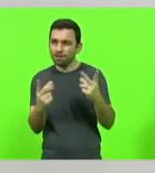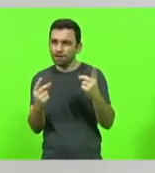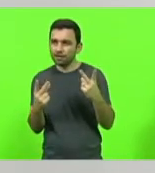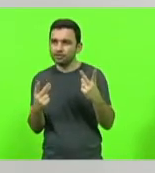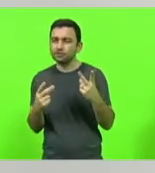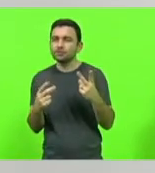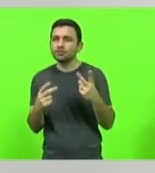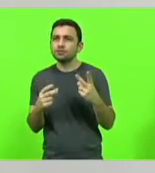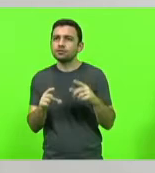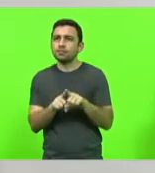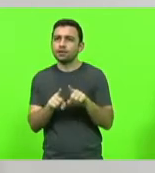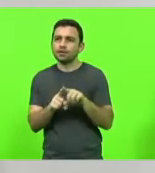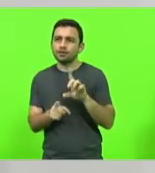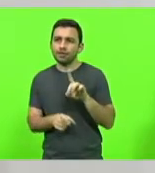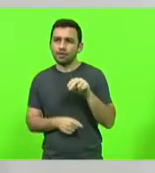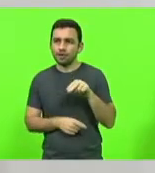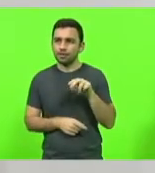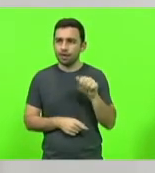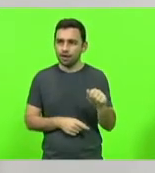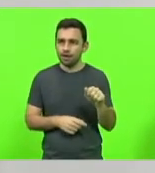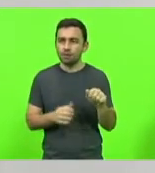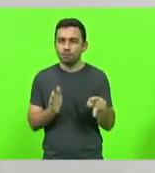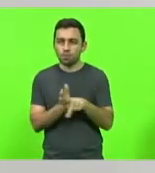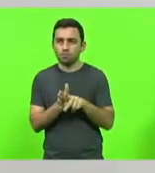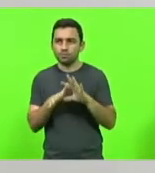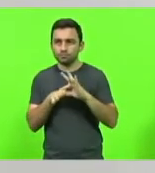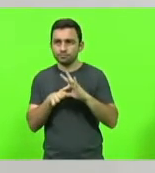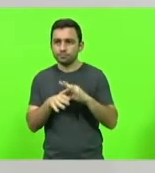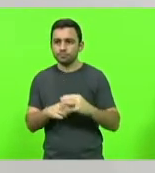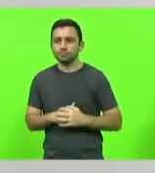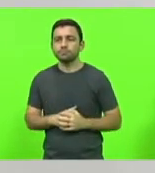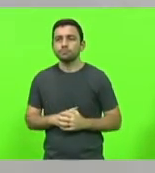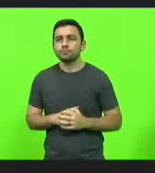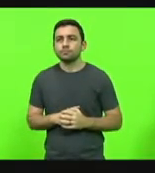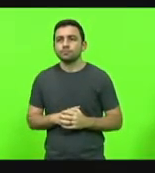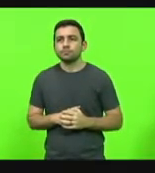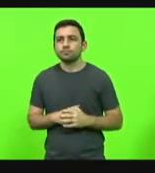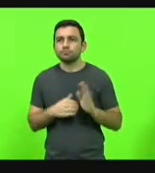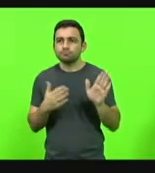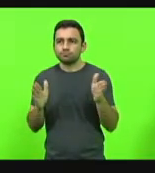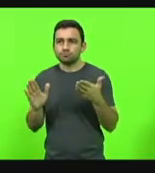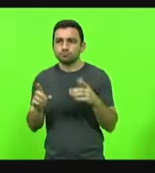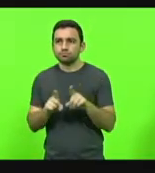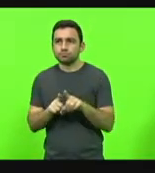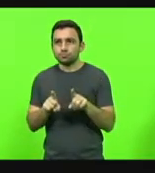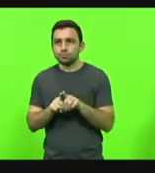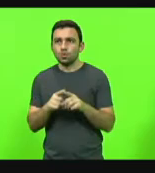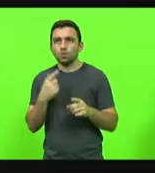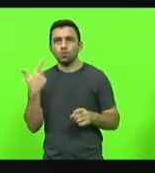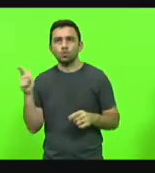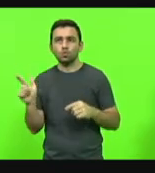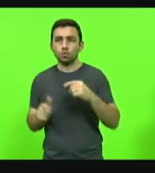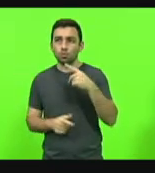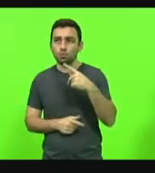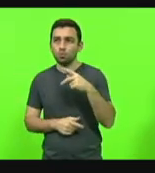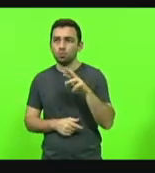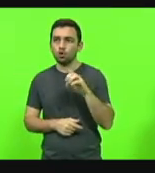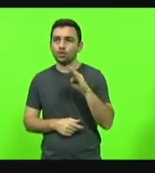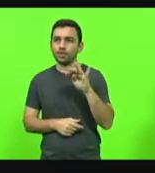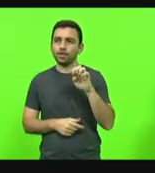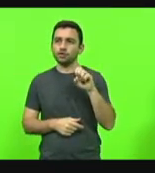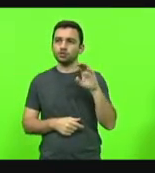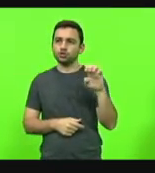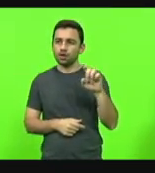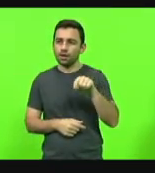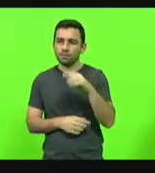gente chamou de DNA do hambúrguer, né? E pode passar, por favor? Junto com a Proteste bancou as análises. Então,